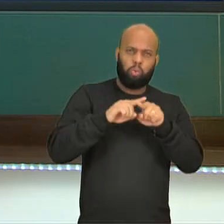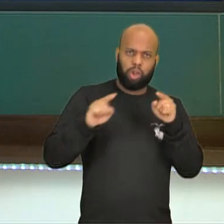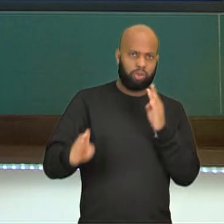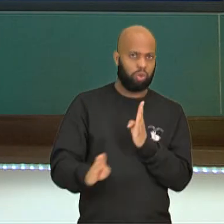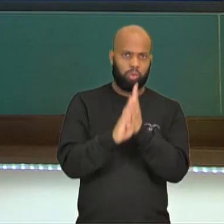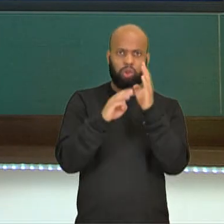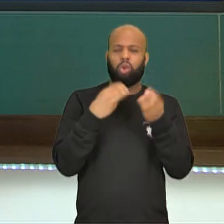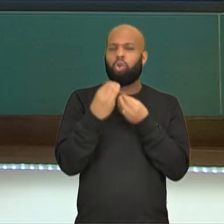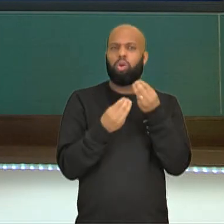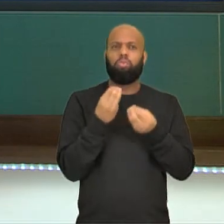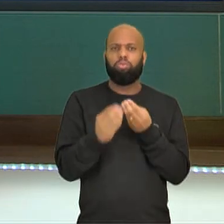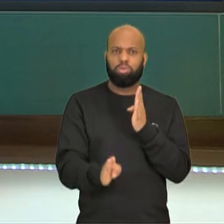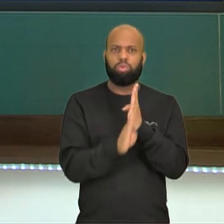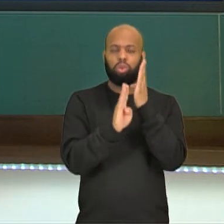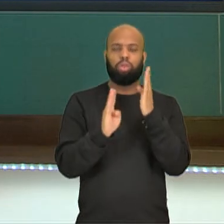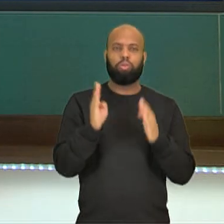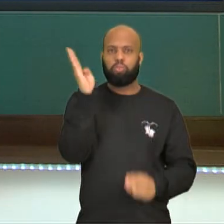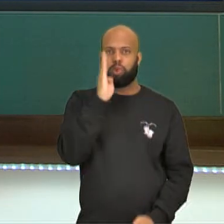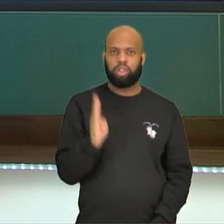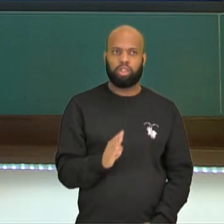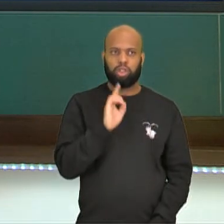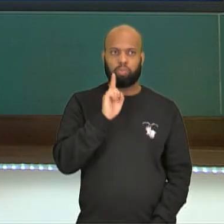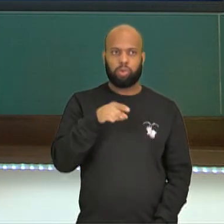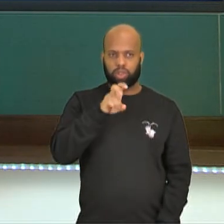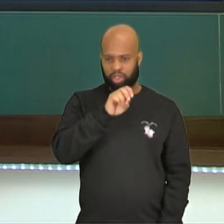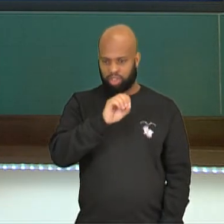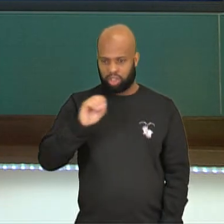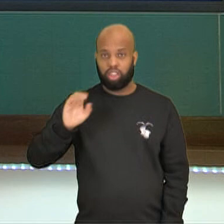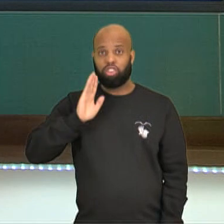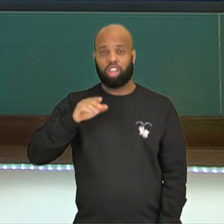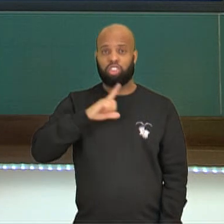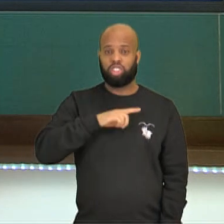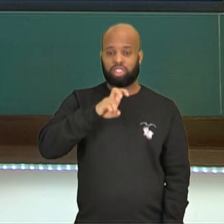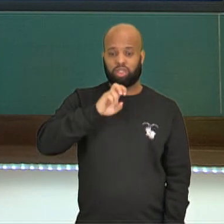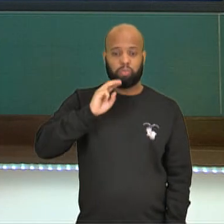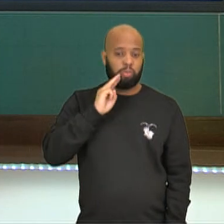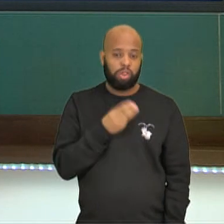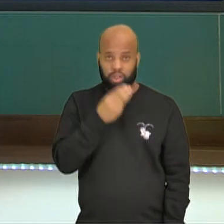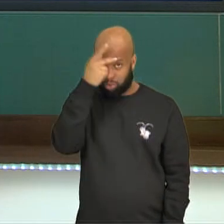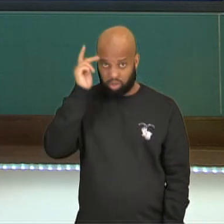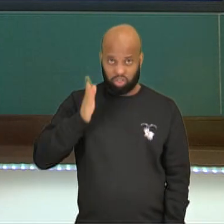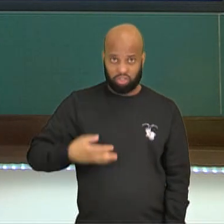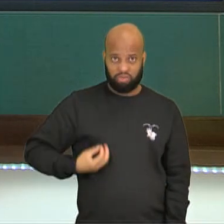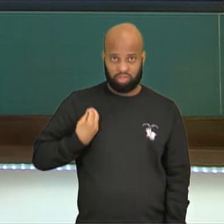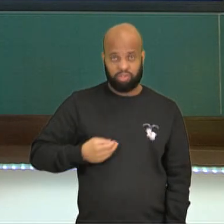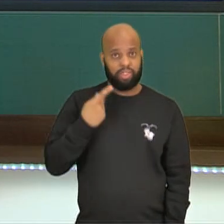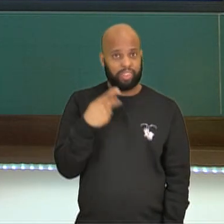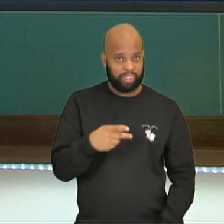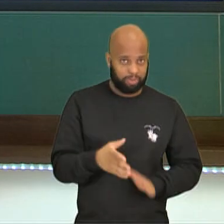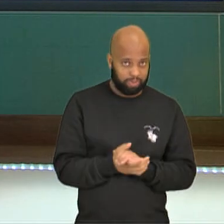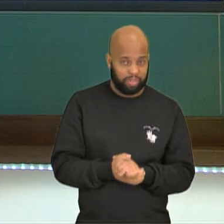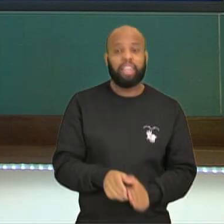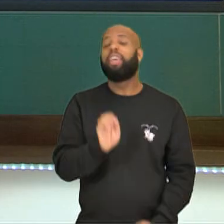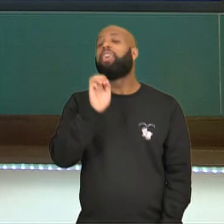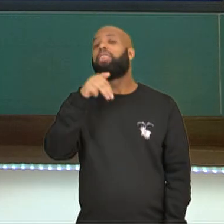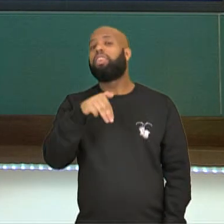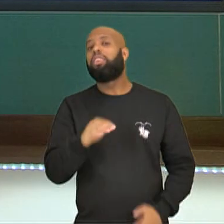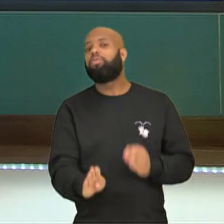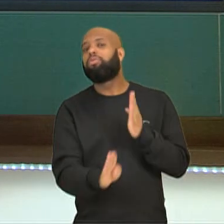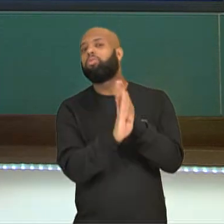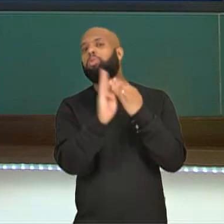Como que se descobre o Brasil em 1500, se já tinha 5 milhões de pessoas morando aqui? Quem que realmente descobriu o